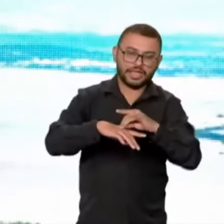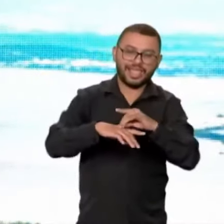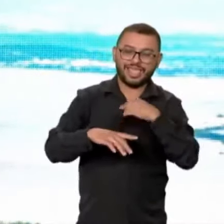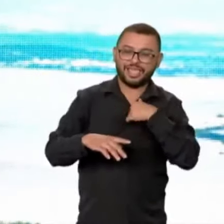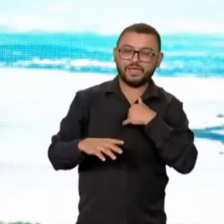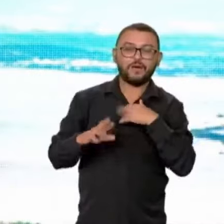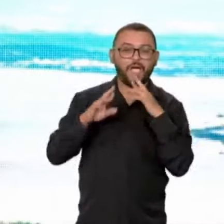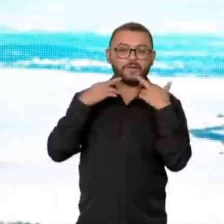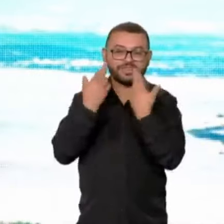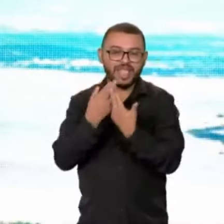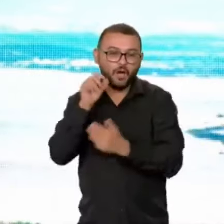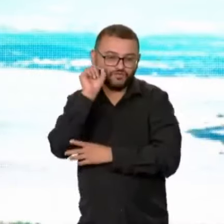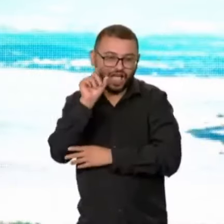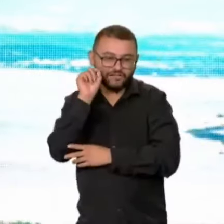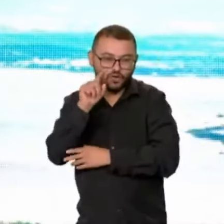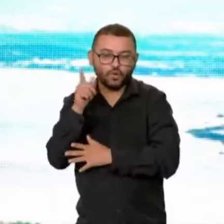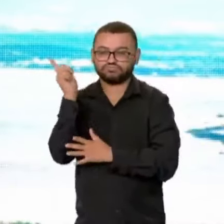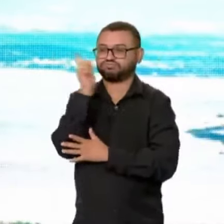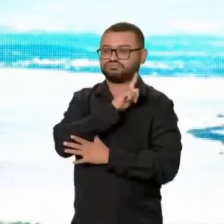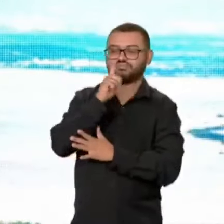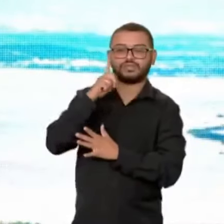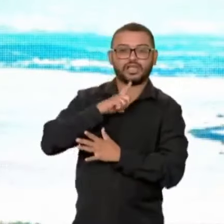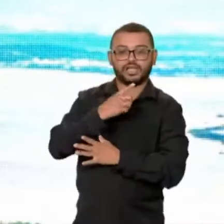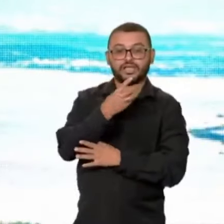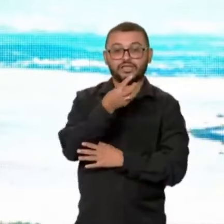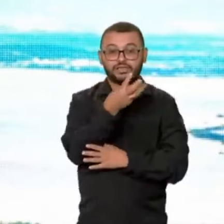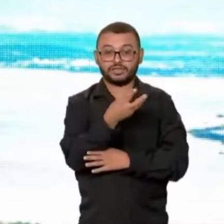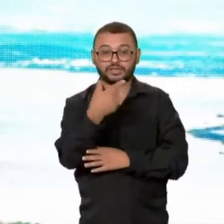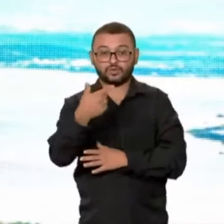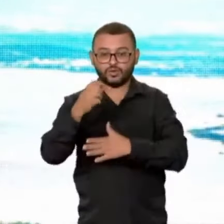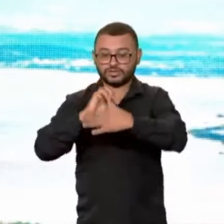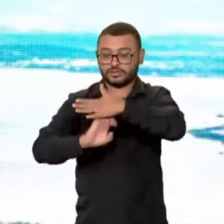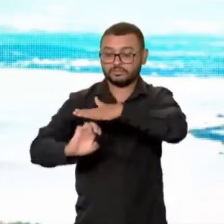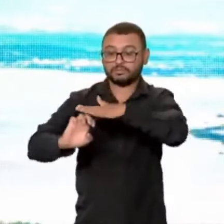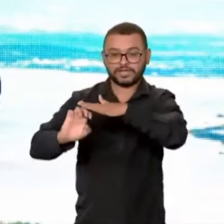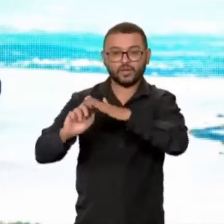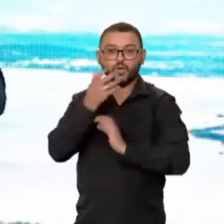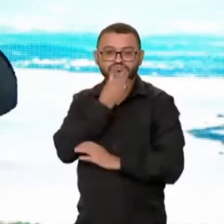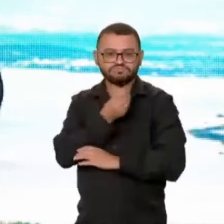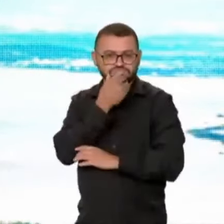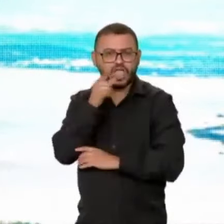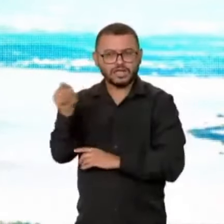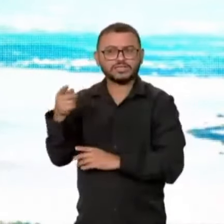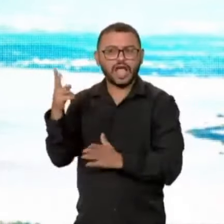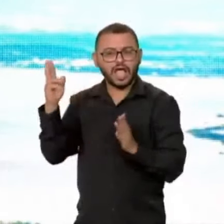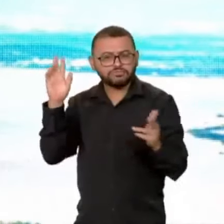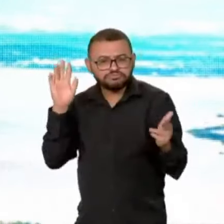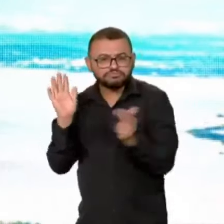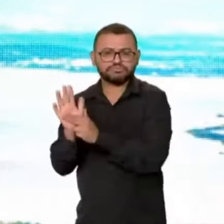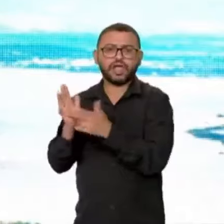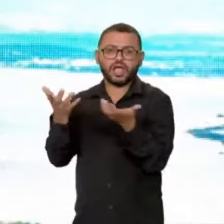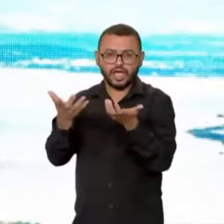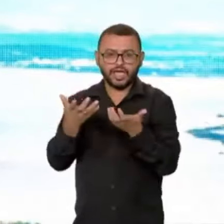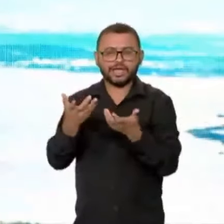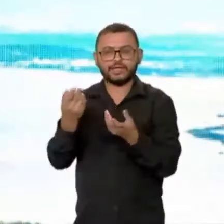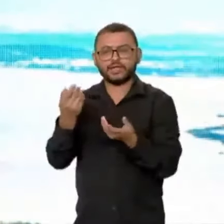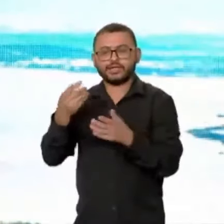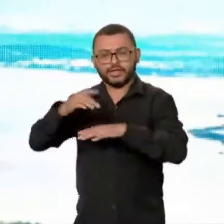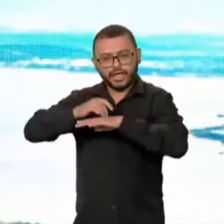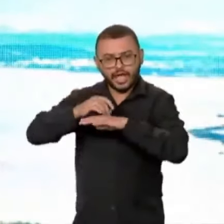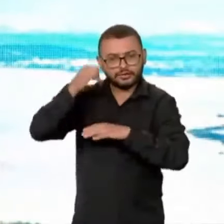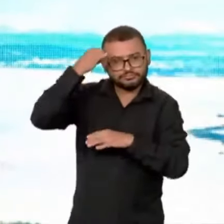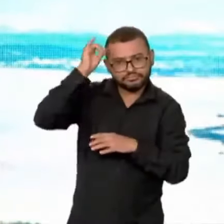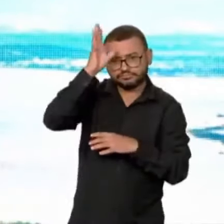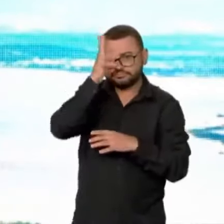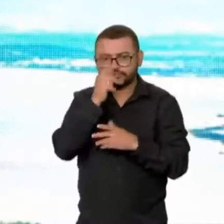Fávaro aqui, e de pronto todos os 32 empresários que estavam aqui assumiram o compromisso de fazer chegar proteína